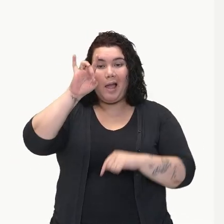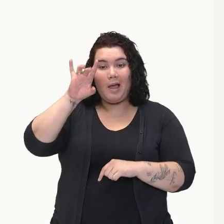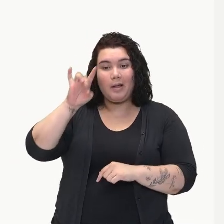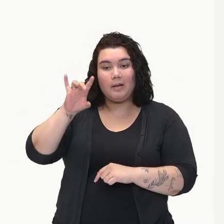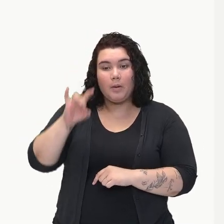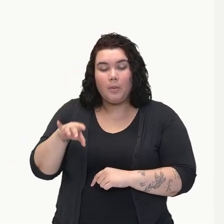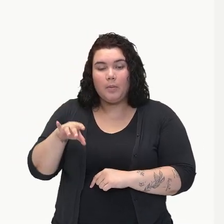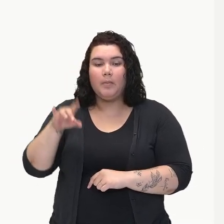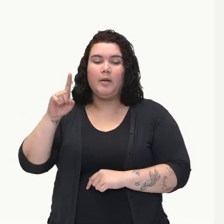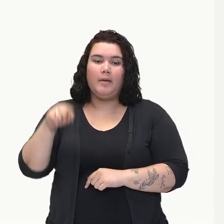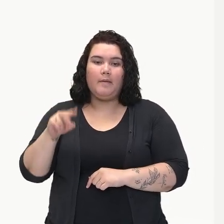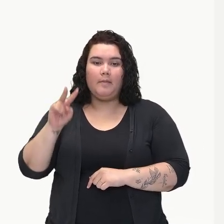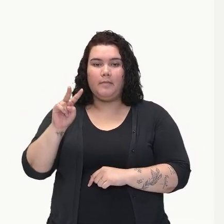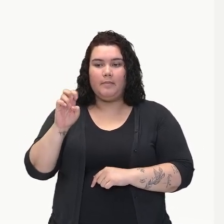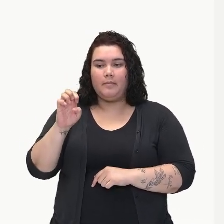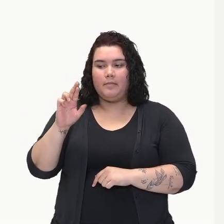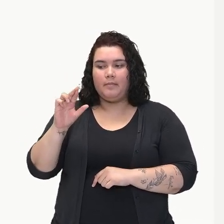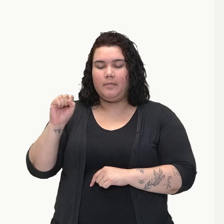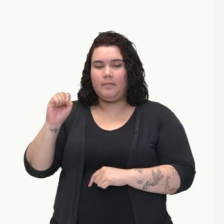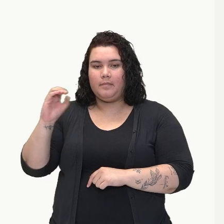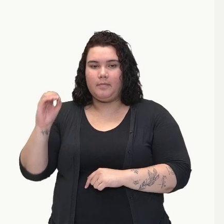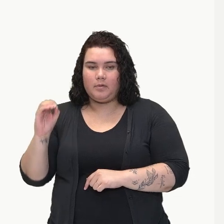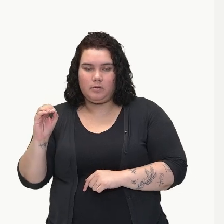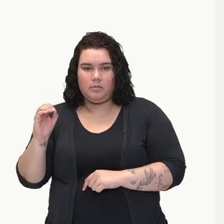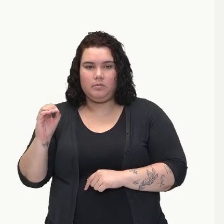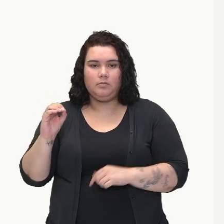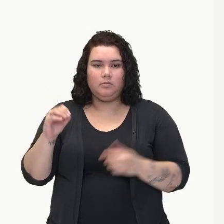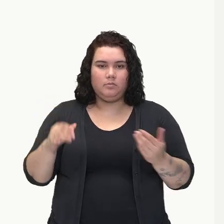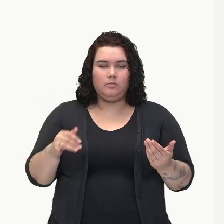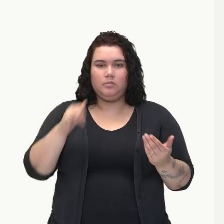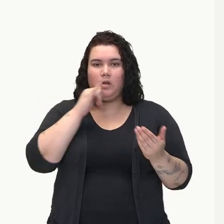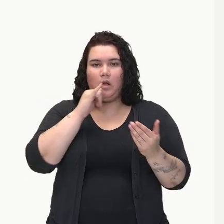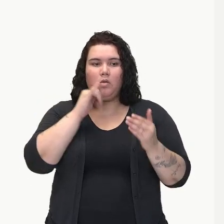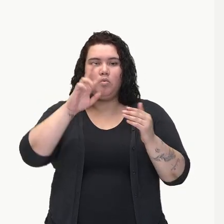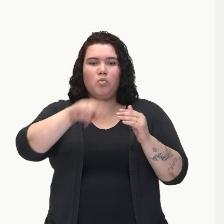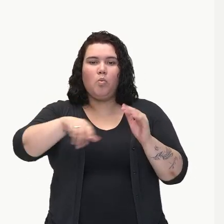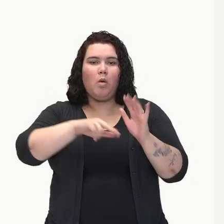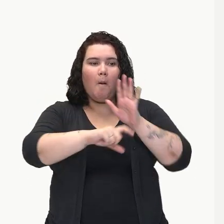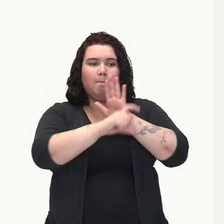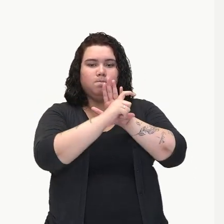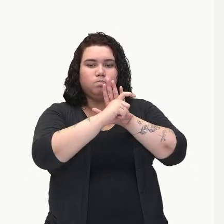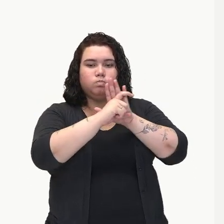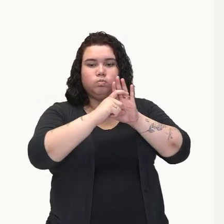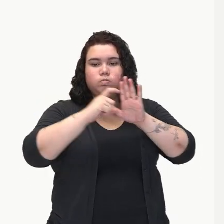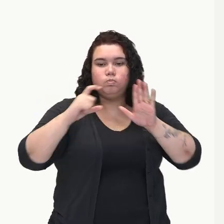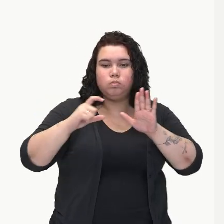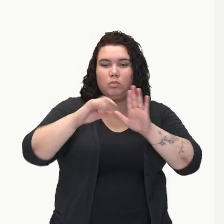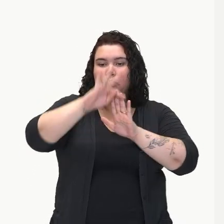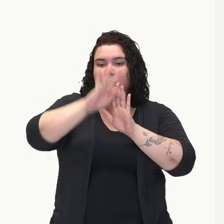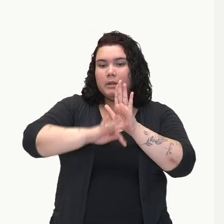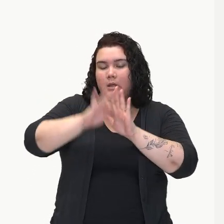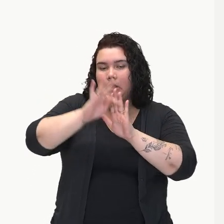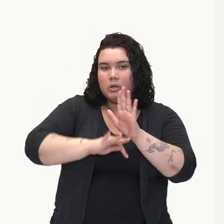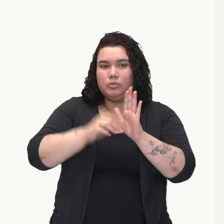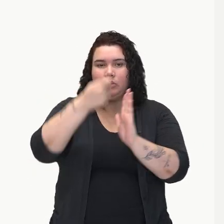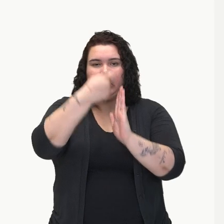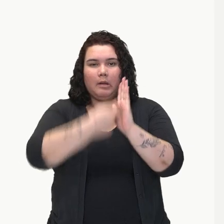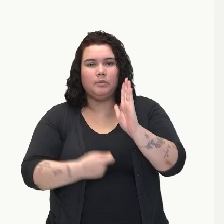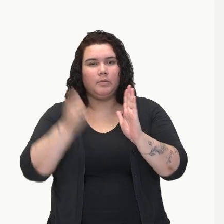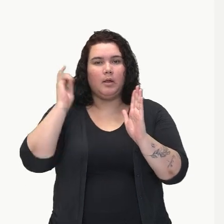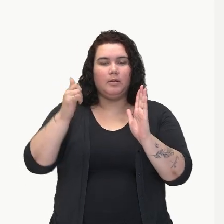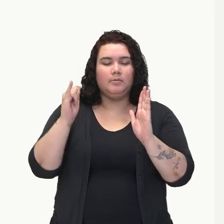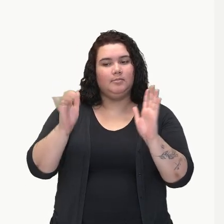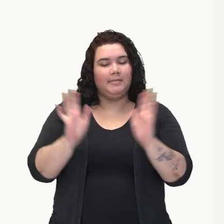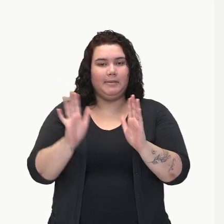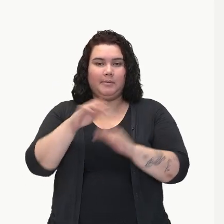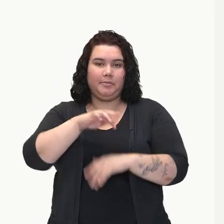Ele não é escrito com uma linha em parágrafos como um texto dissertativo, narrativo, não.